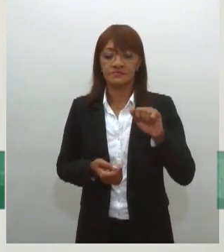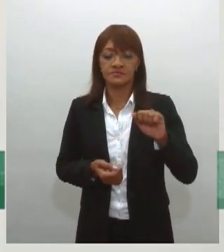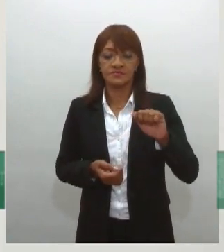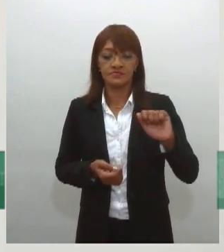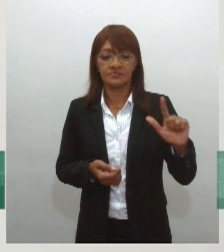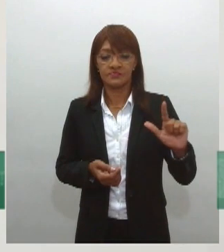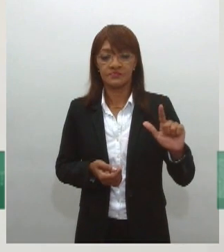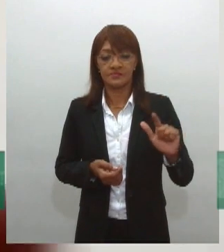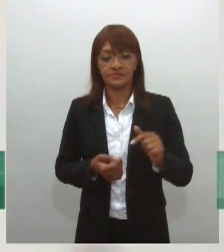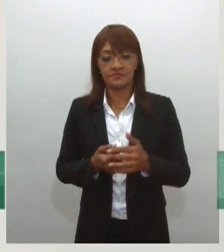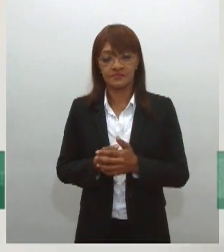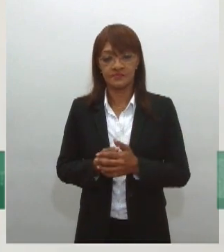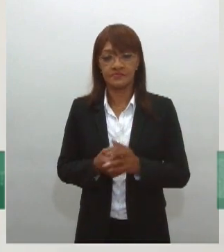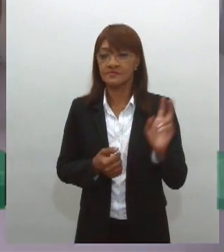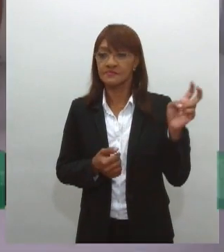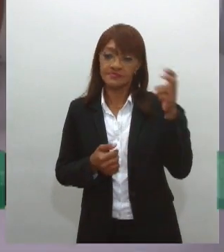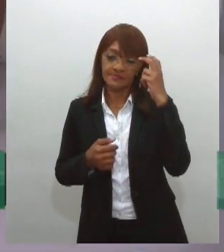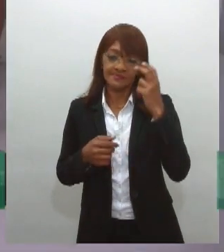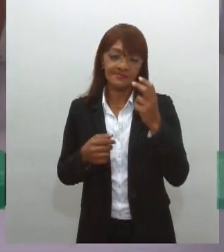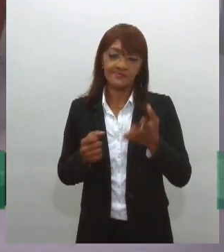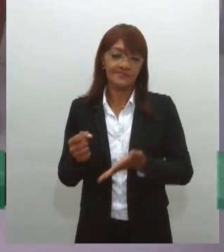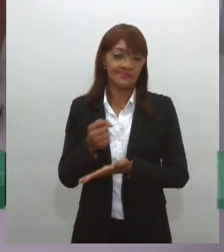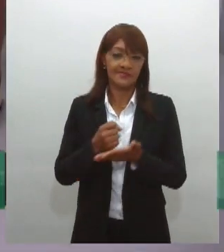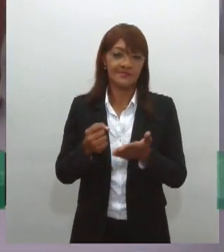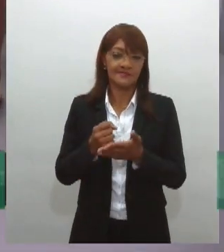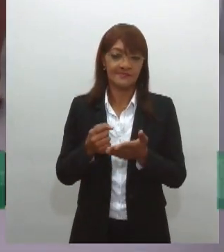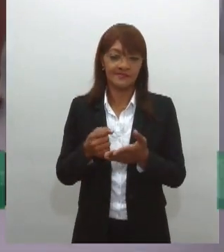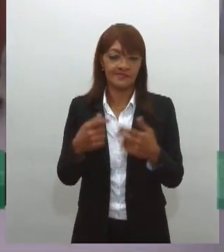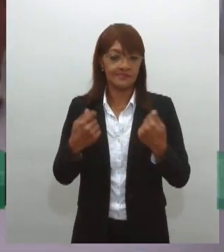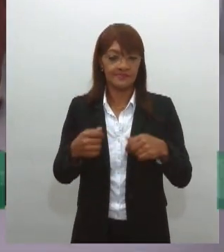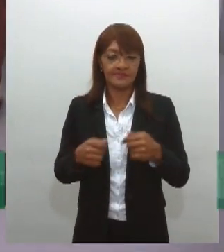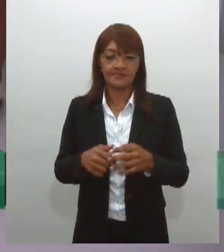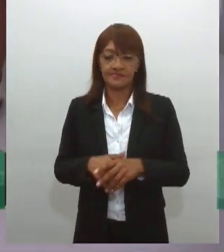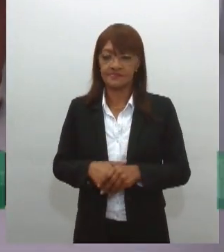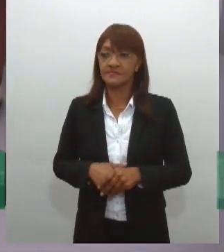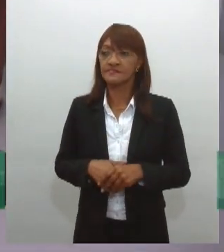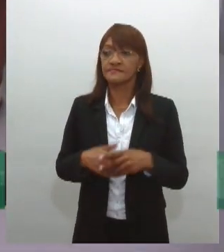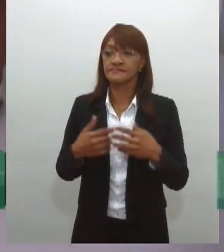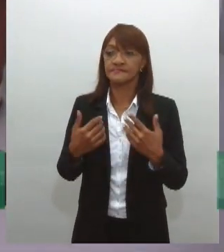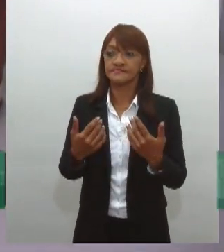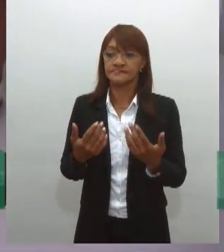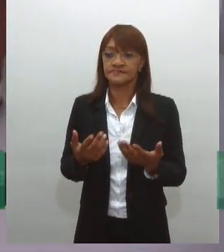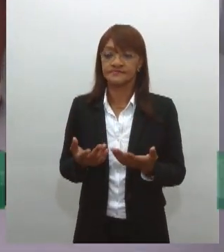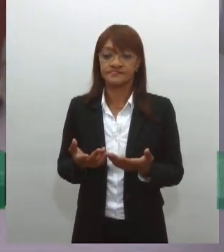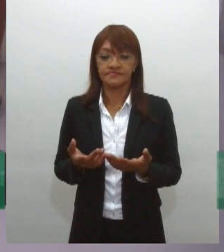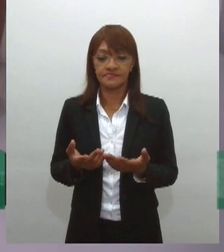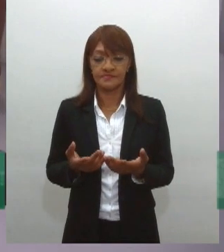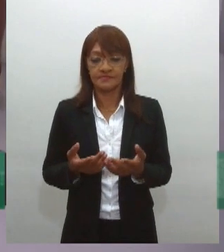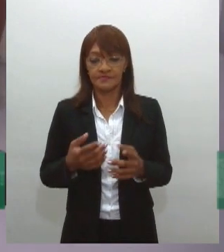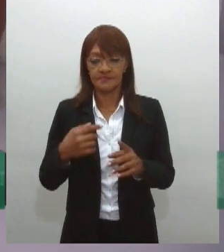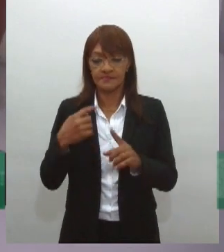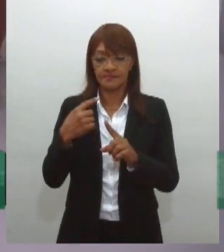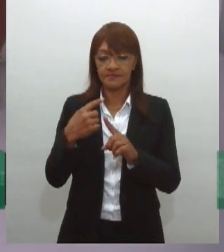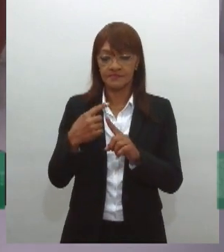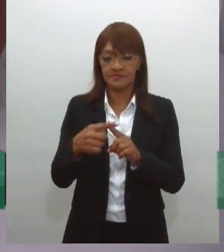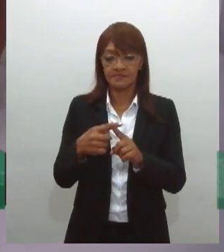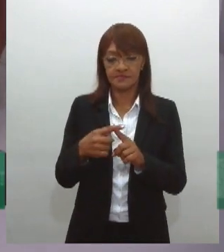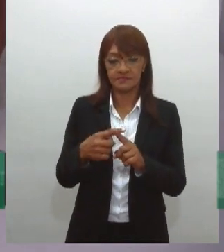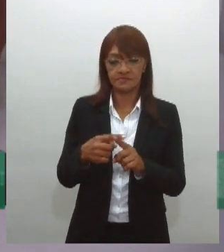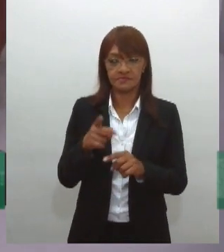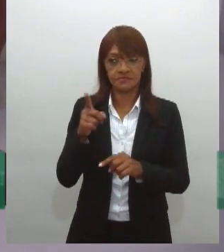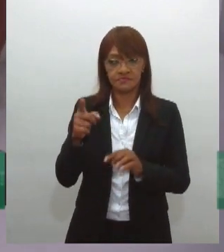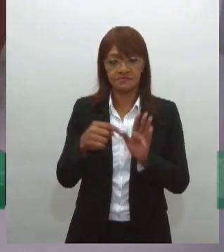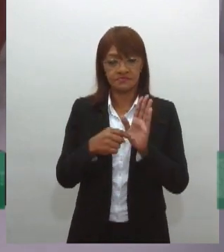cultura é necessidade básica. Olha, essa é uma perspectiva muito positiva, né? Essa que você aponta aí no final da